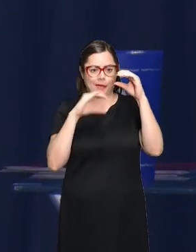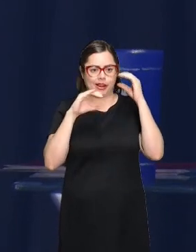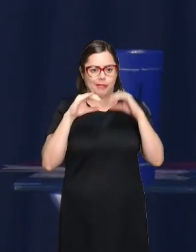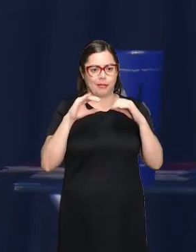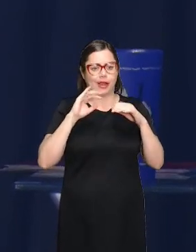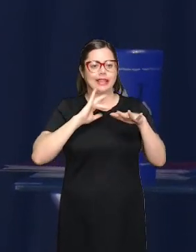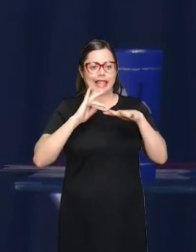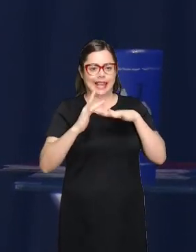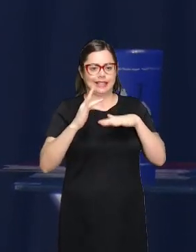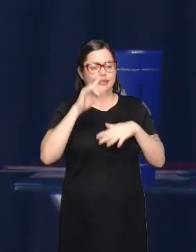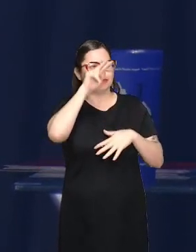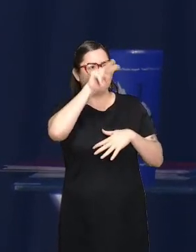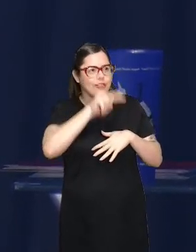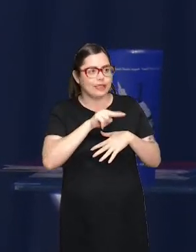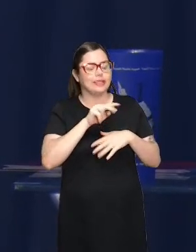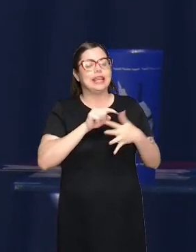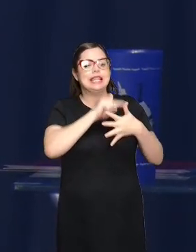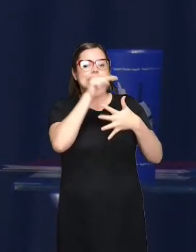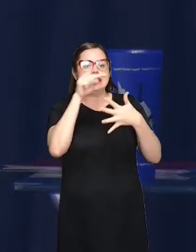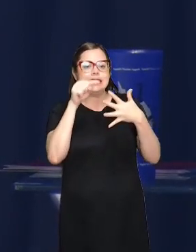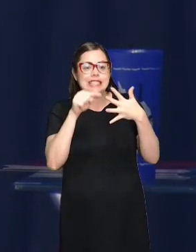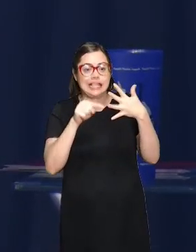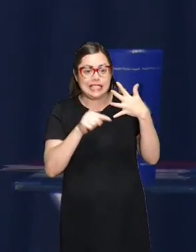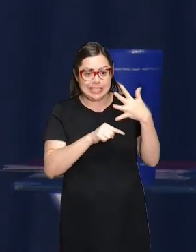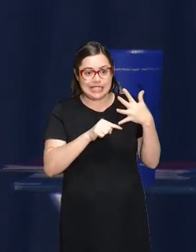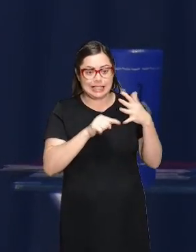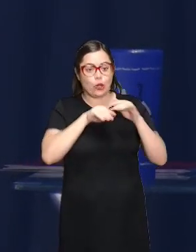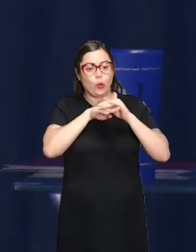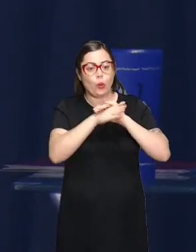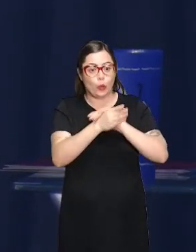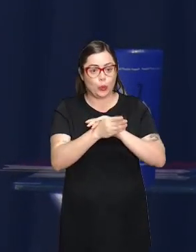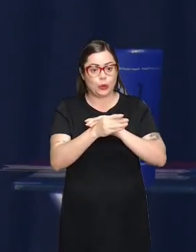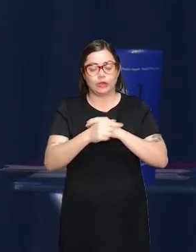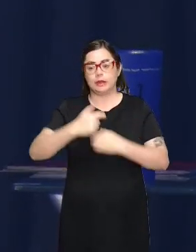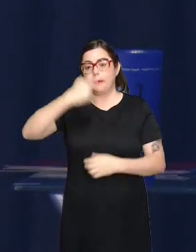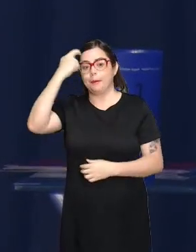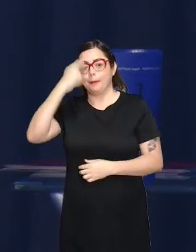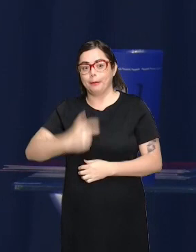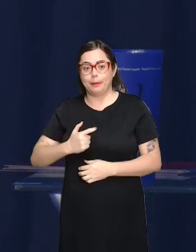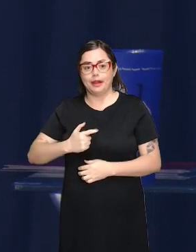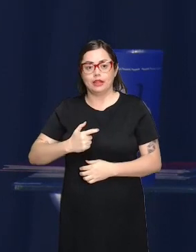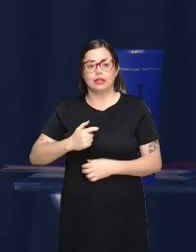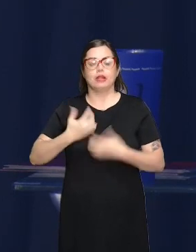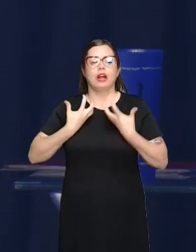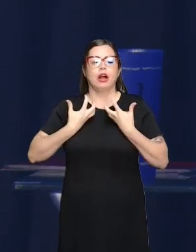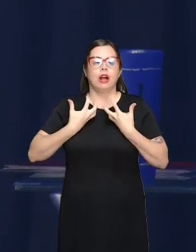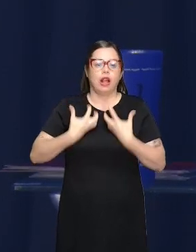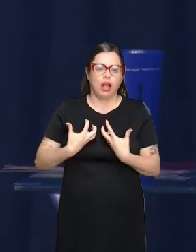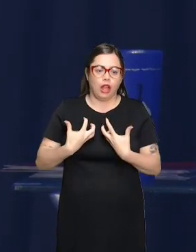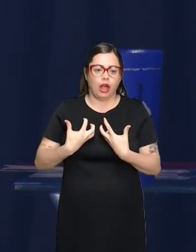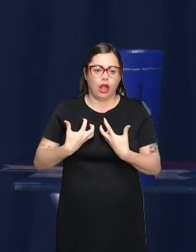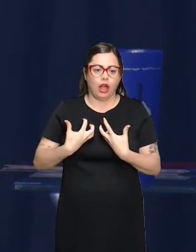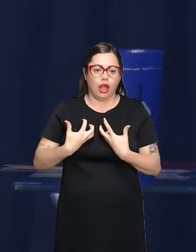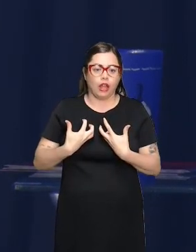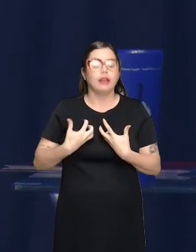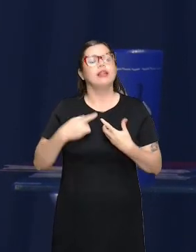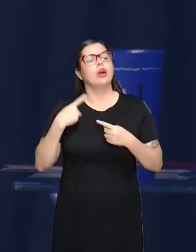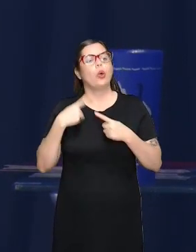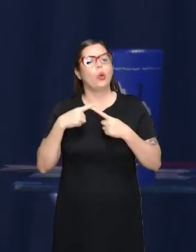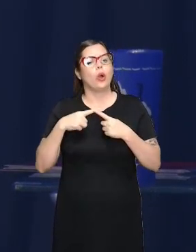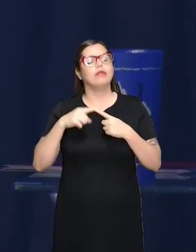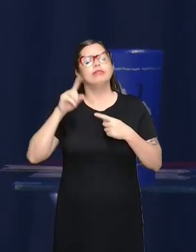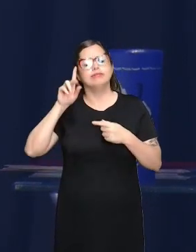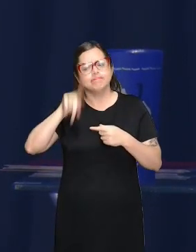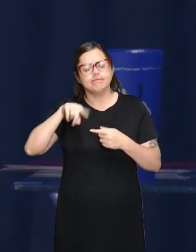sobre os 5 hábitos para pessoas exaustas. E eu fiquei pensando, faz muito parte de um contexto